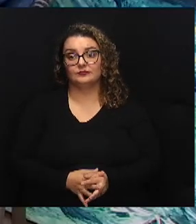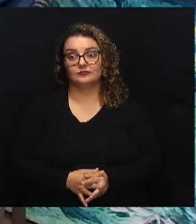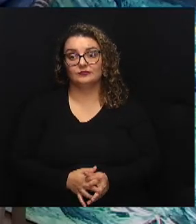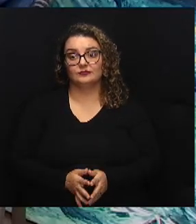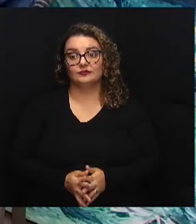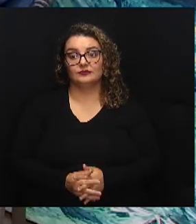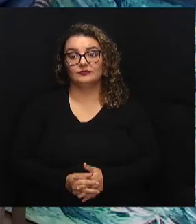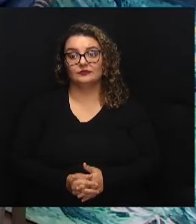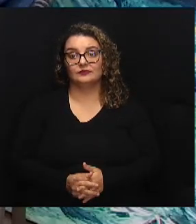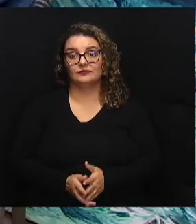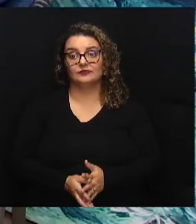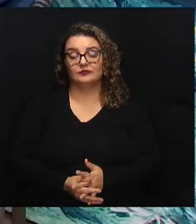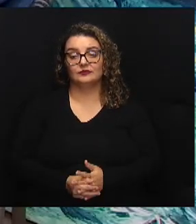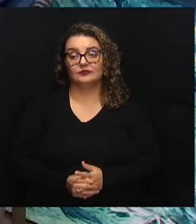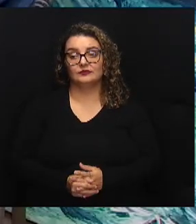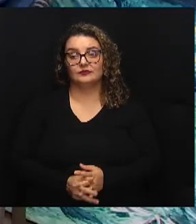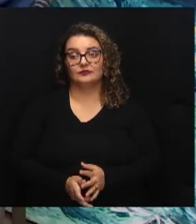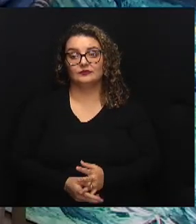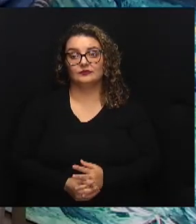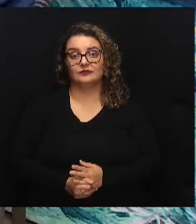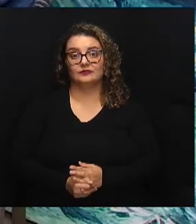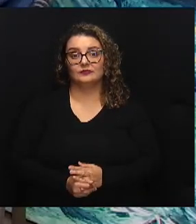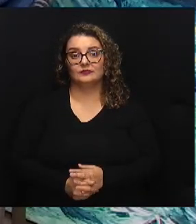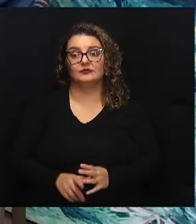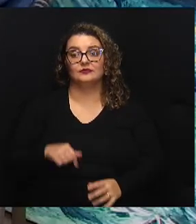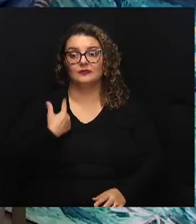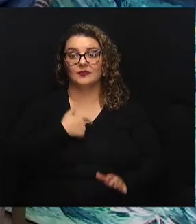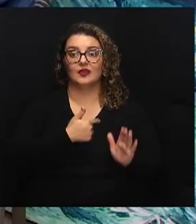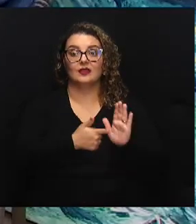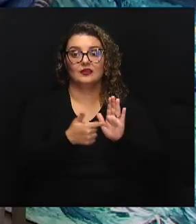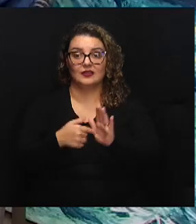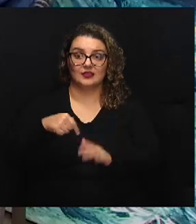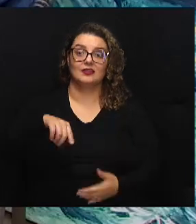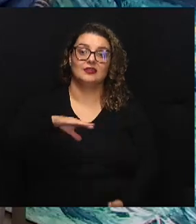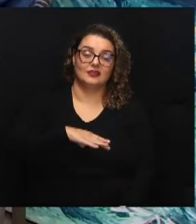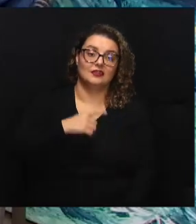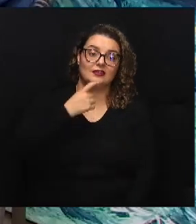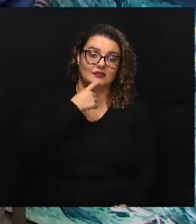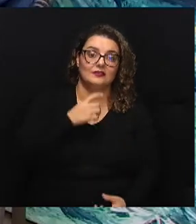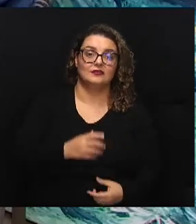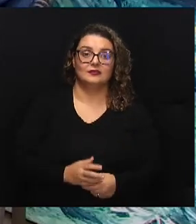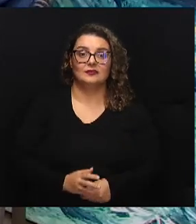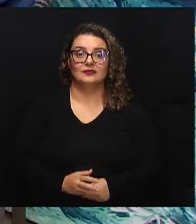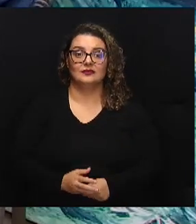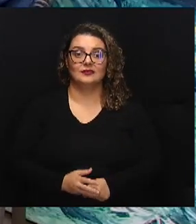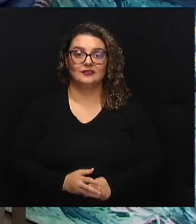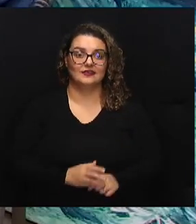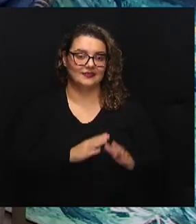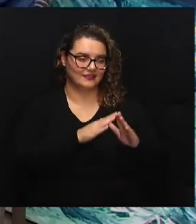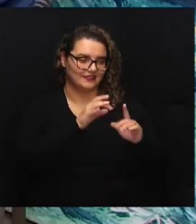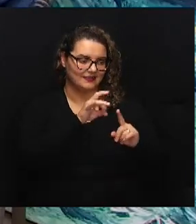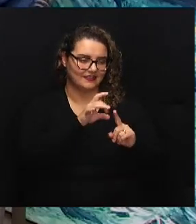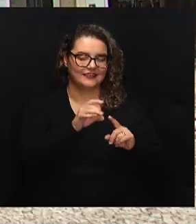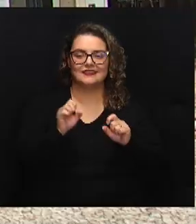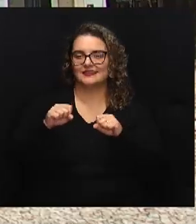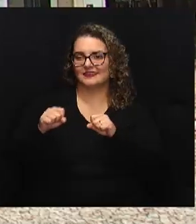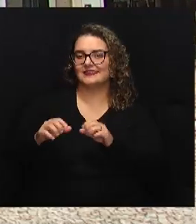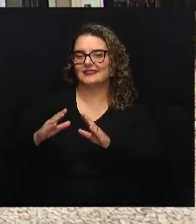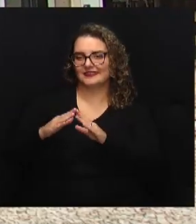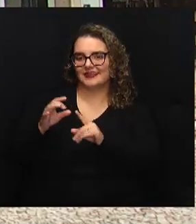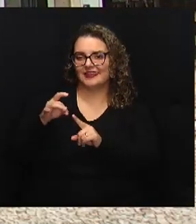nós estamos fazendo uma exposição aqui em Campinas. Né? Estou Na com uma Casa de exposição Vidro, aberta, né? na Casa de